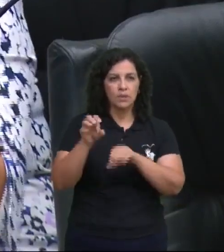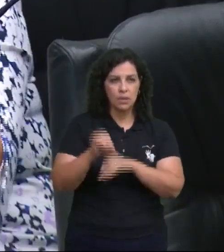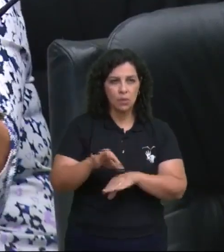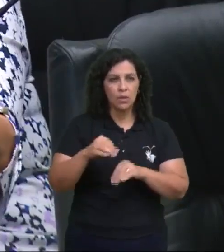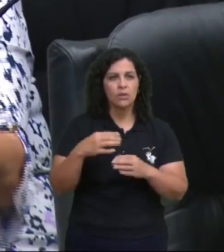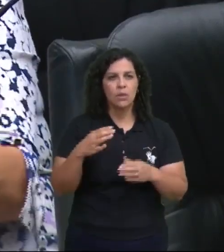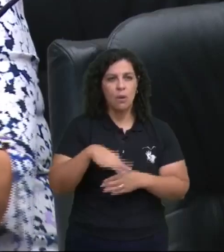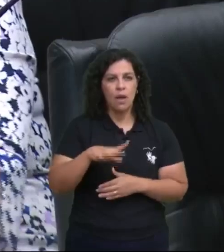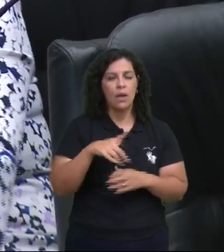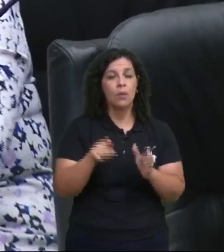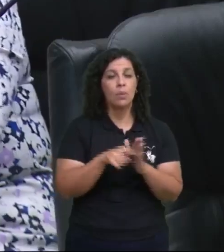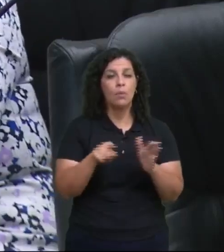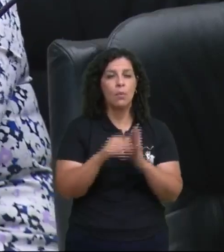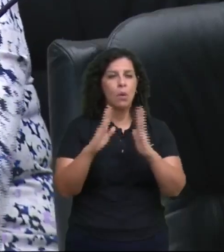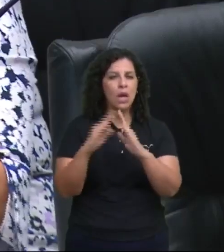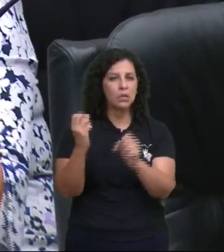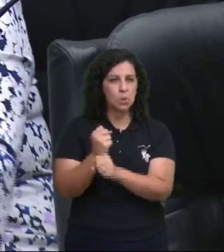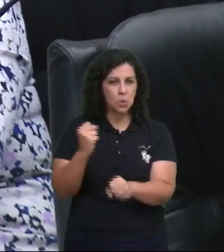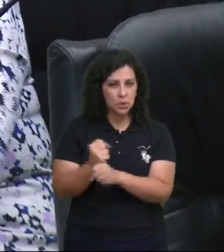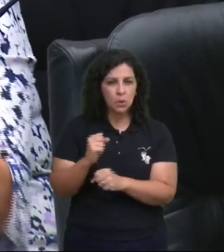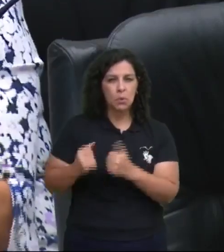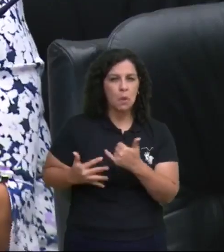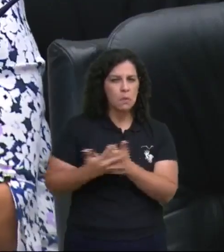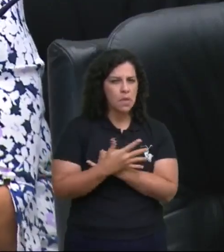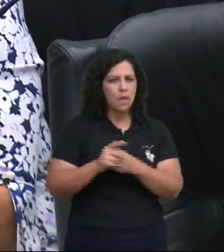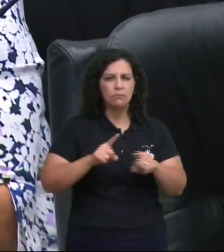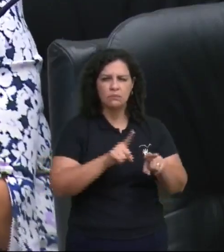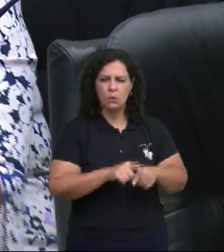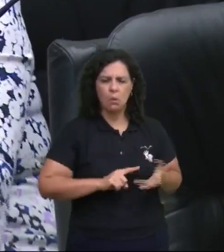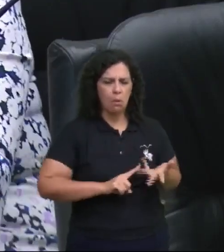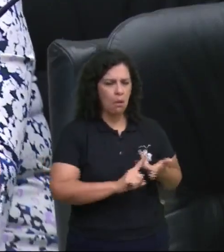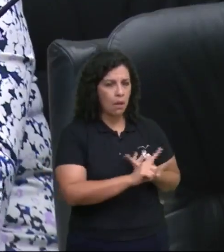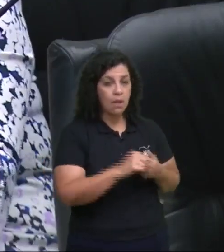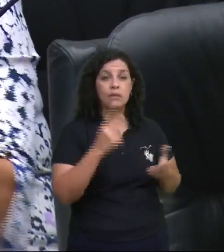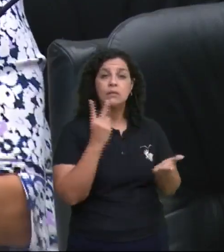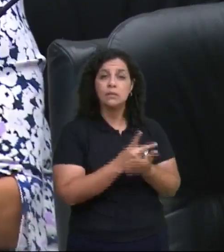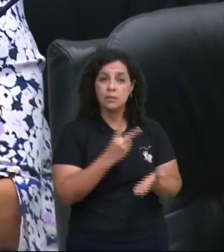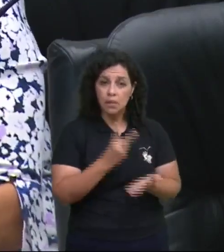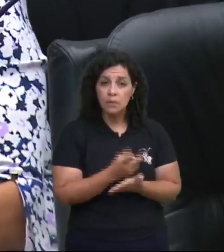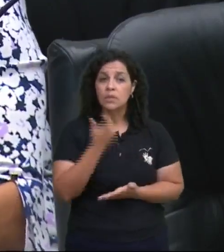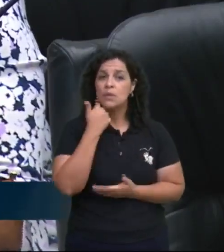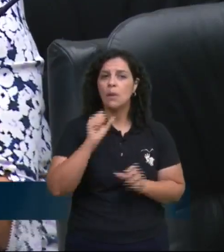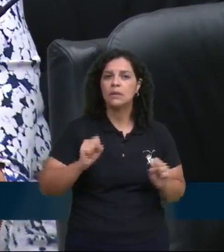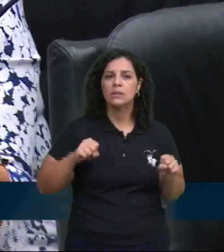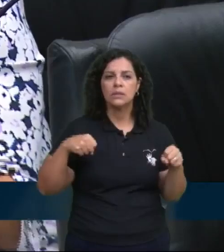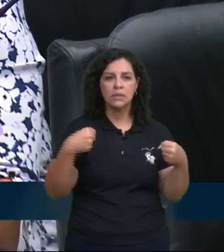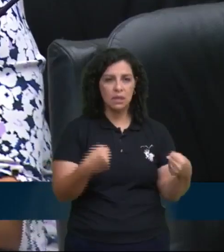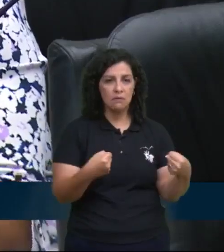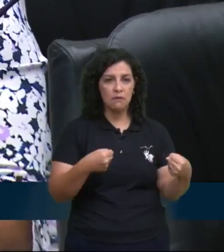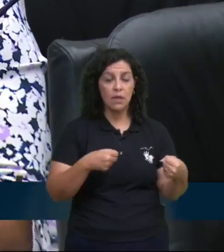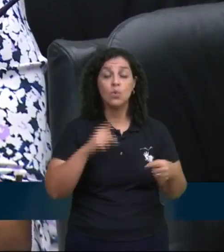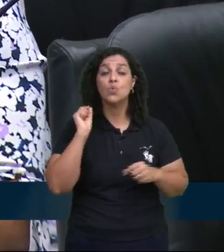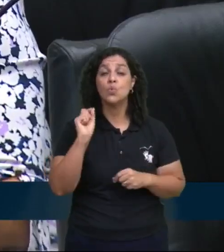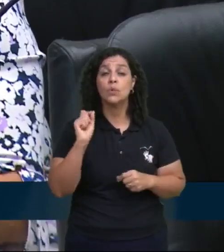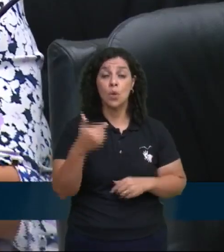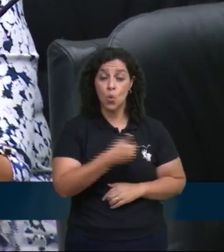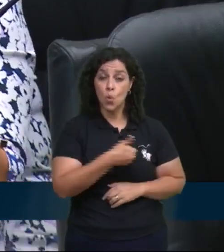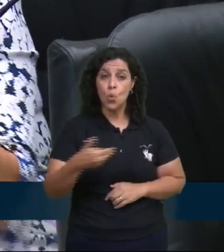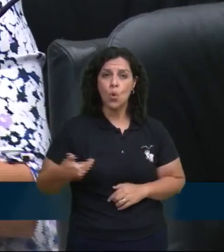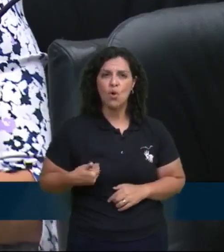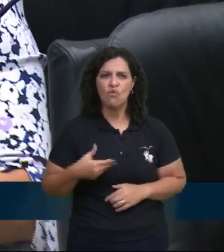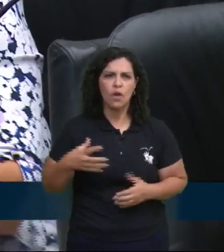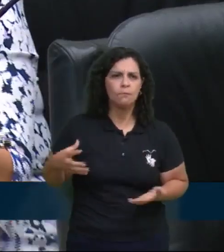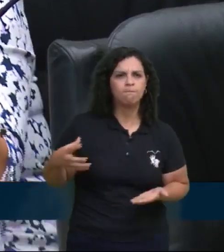educação, na área da habitação, meio ambiente, agricultura. Ele é um defensor incansável